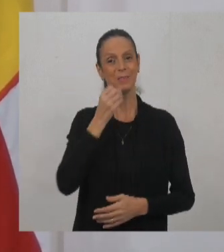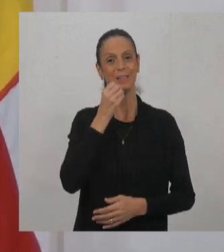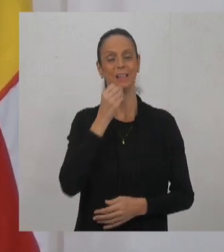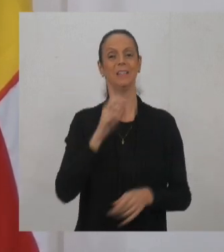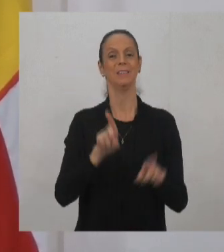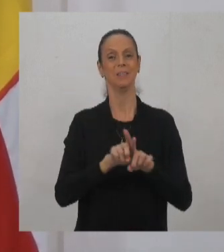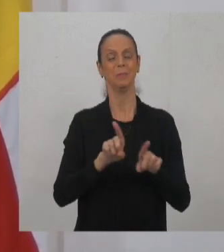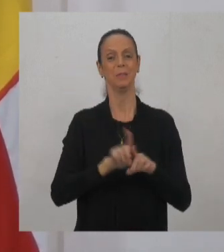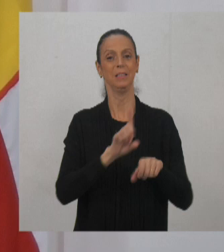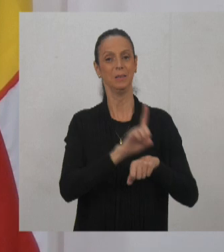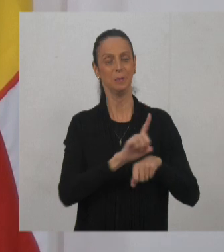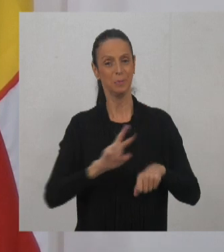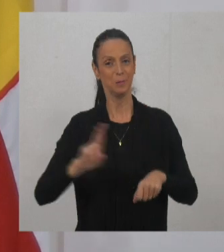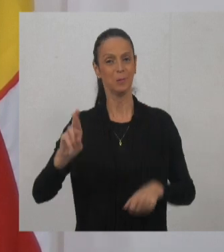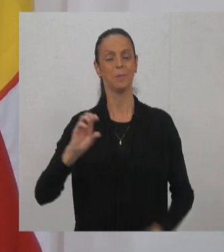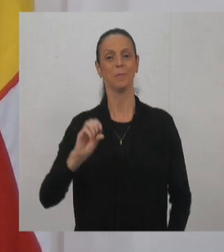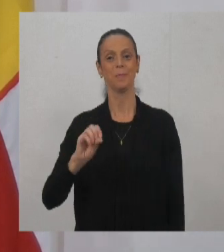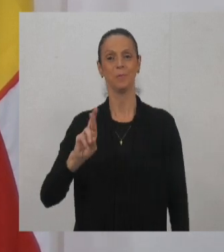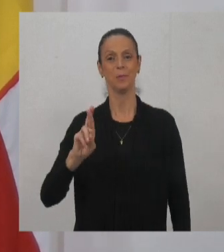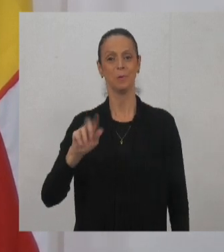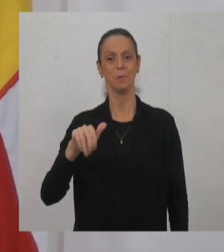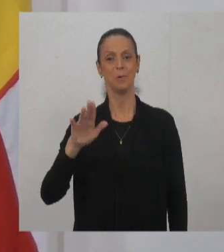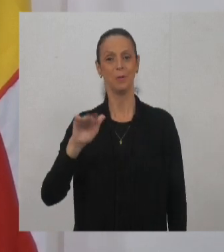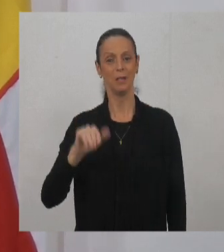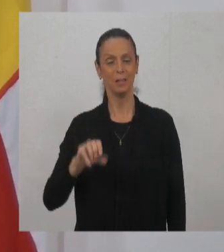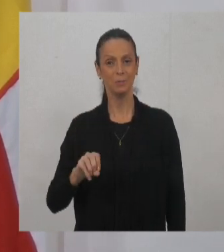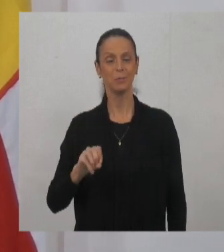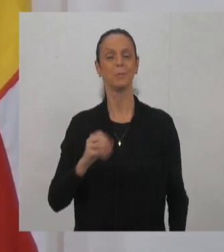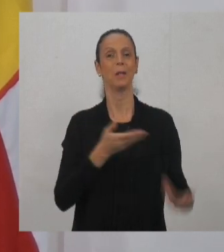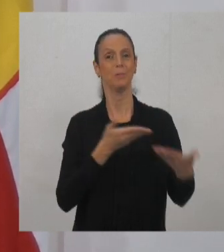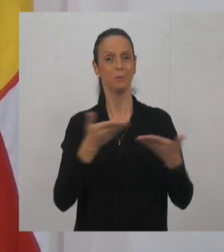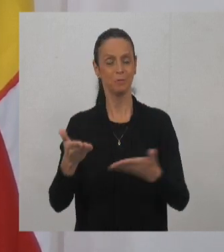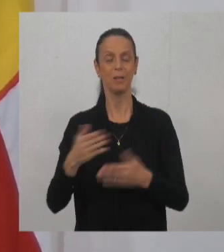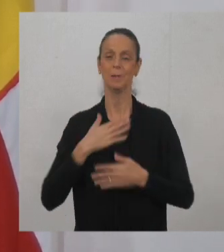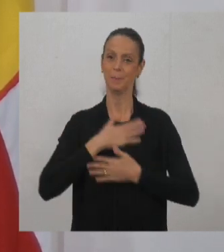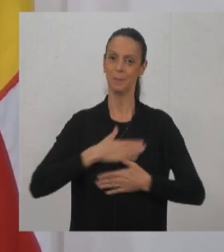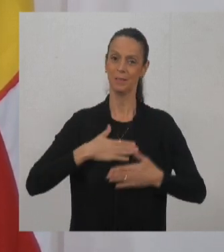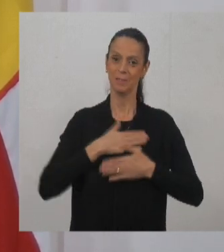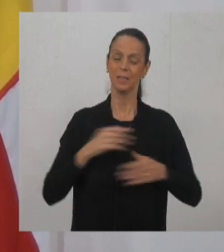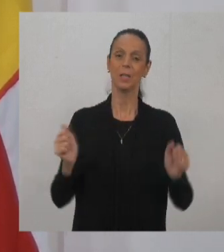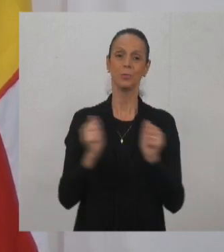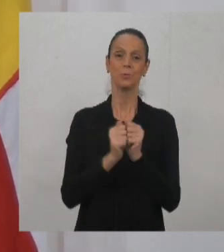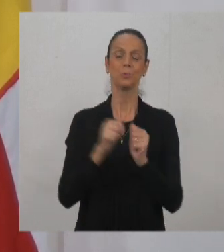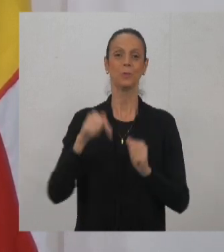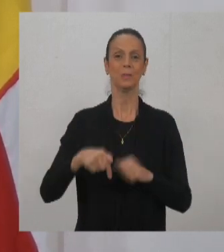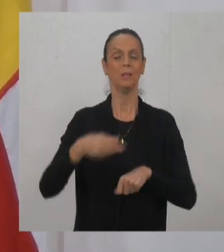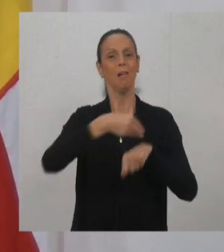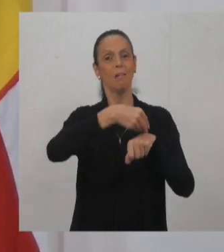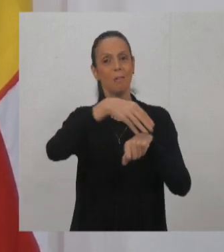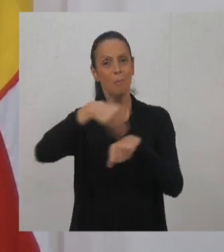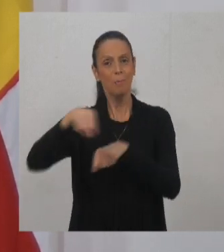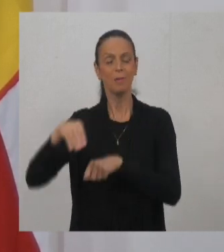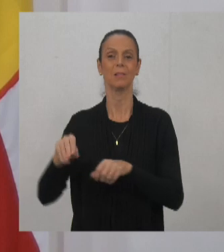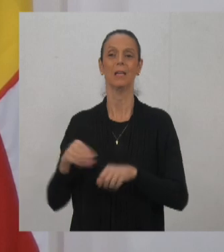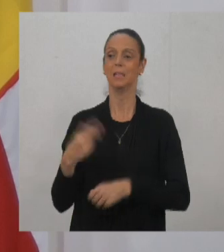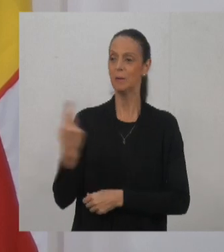doutor Orlando Zanon, pelo convite, dizer que foi um prazer estar aqui, partilhar da